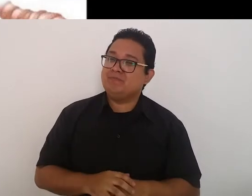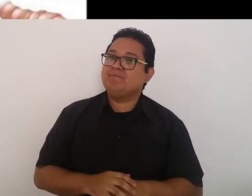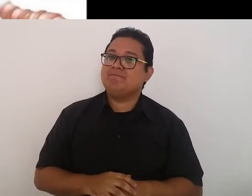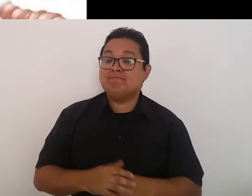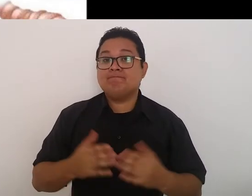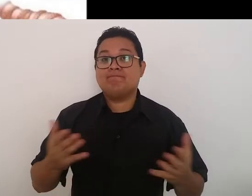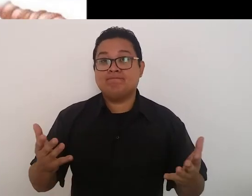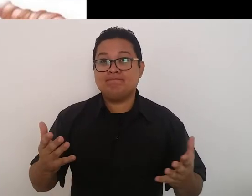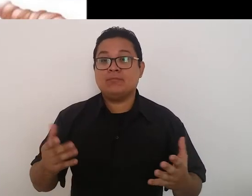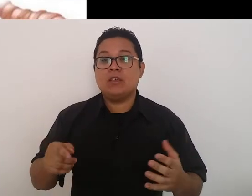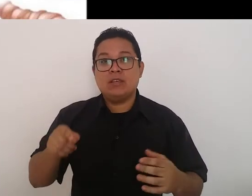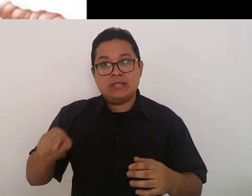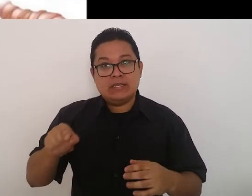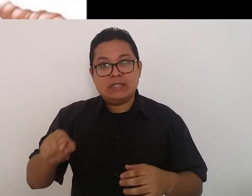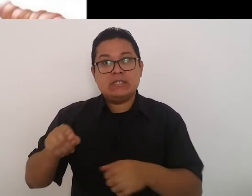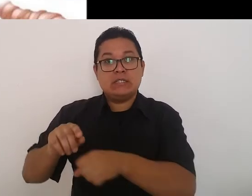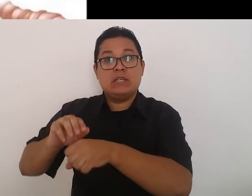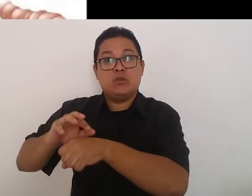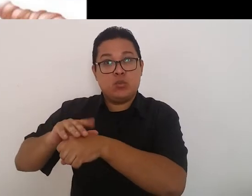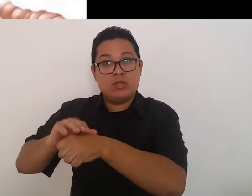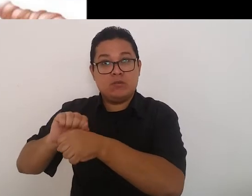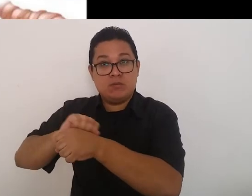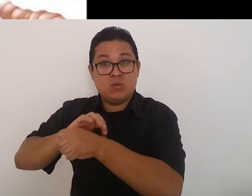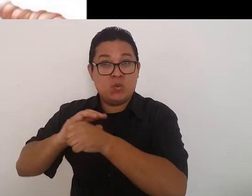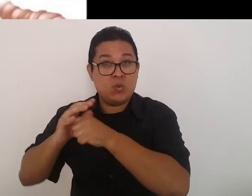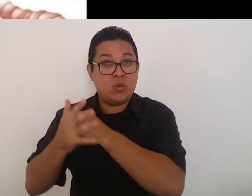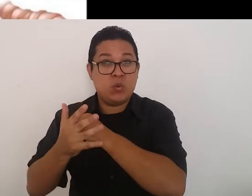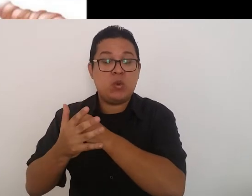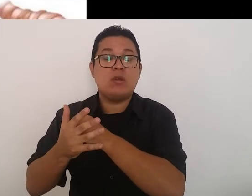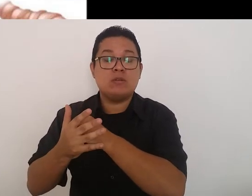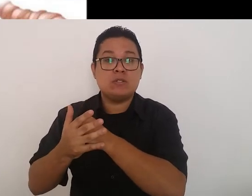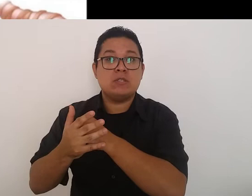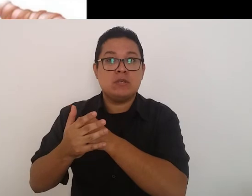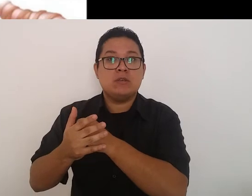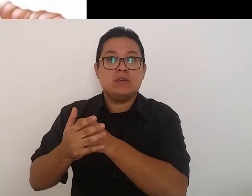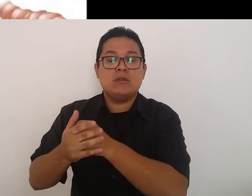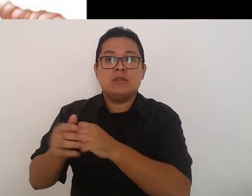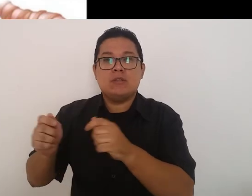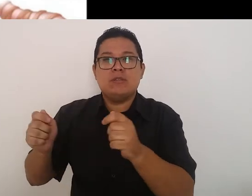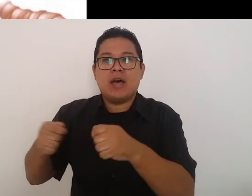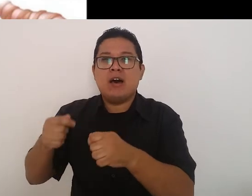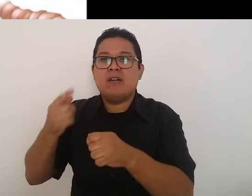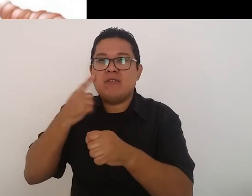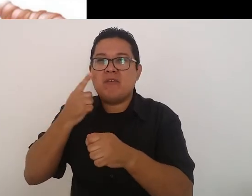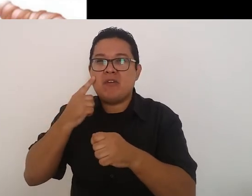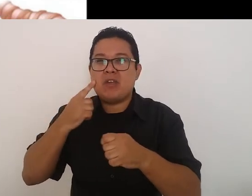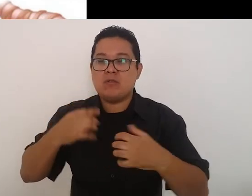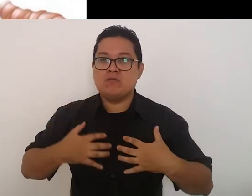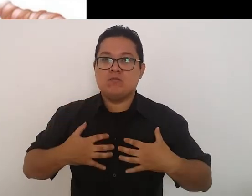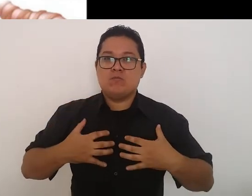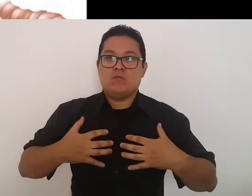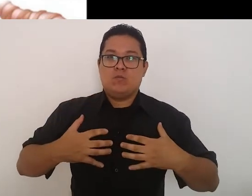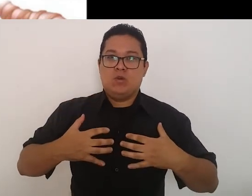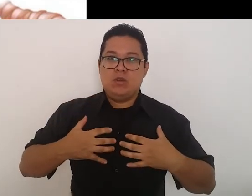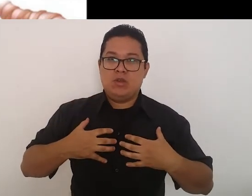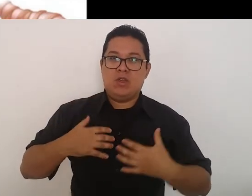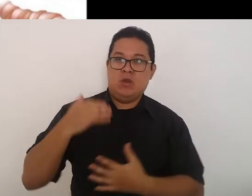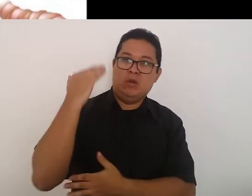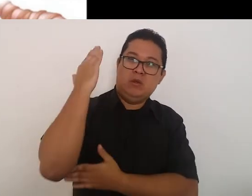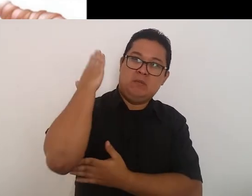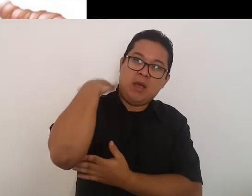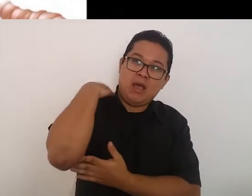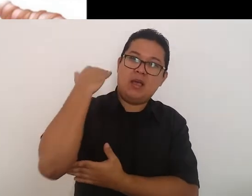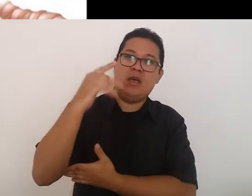Covid, ele apresentou que as pessoas levarem a esse quadro de uma pneumonia